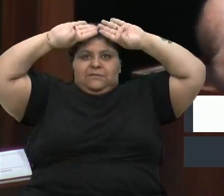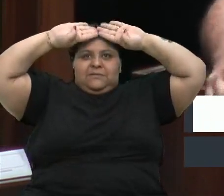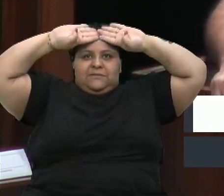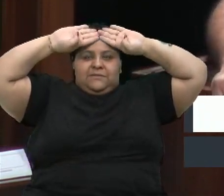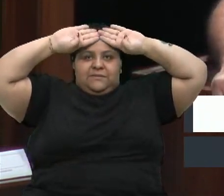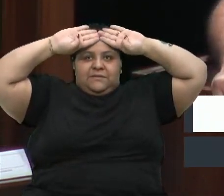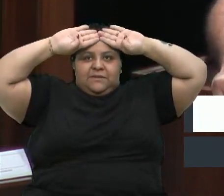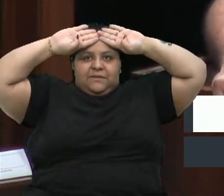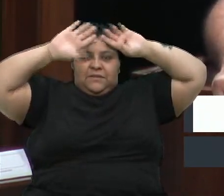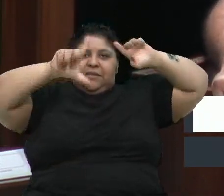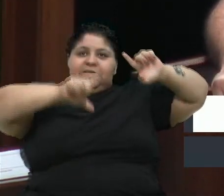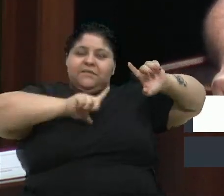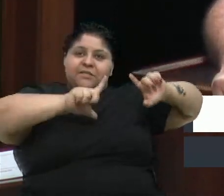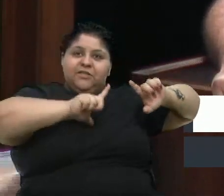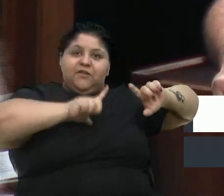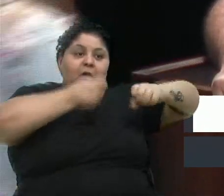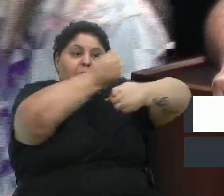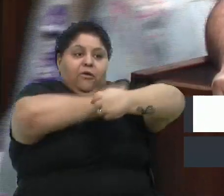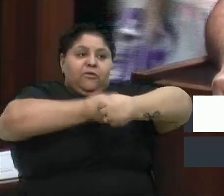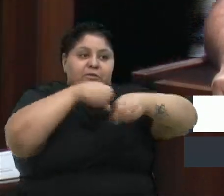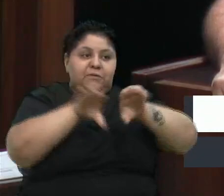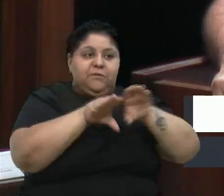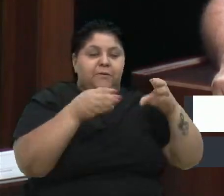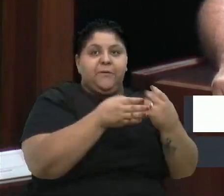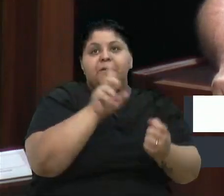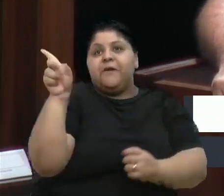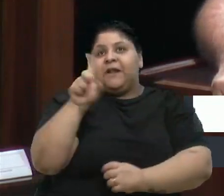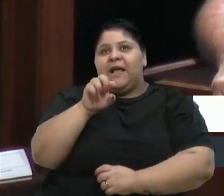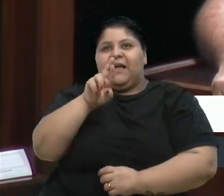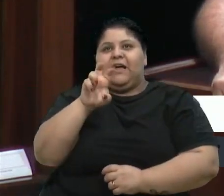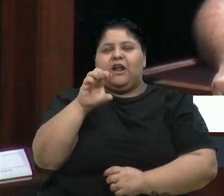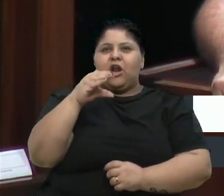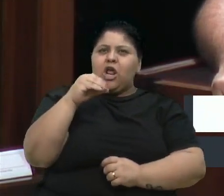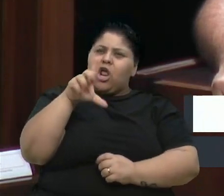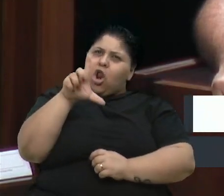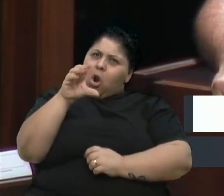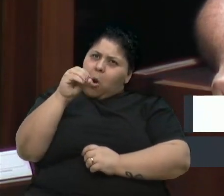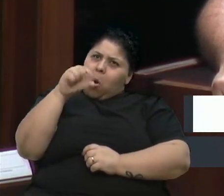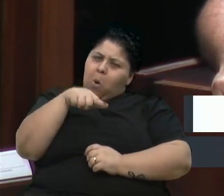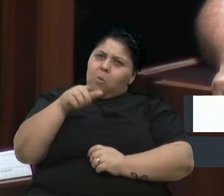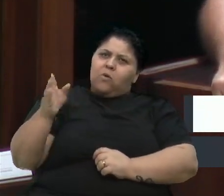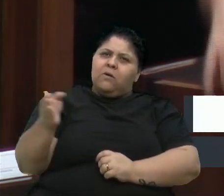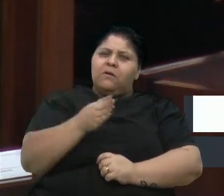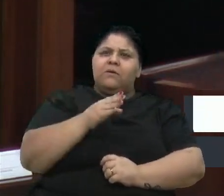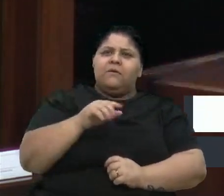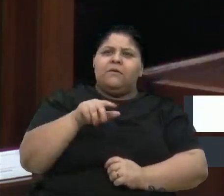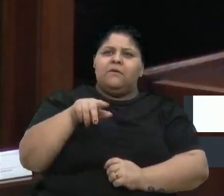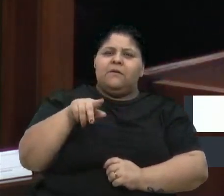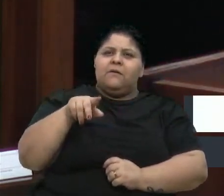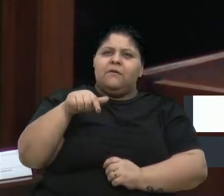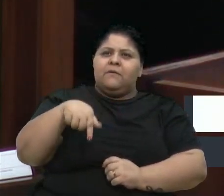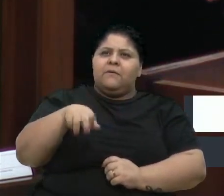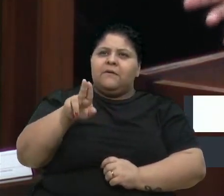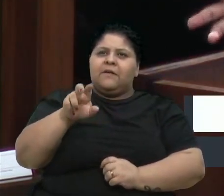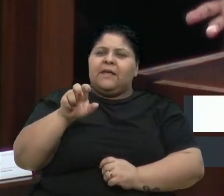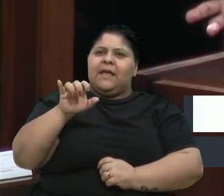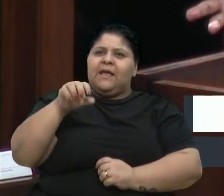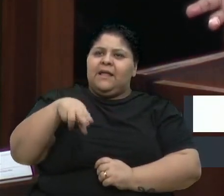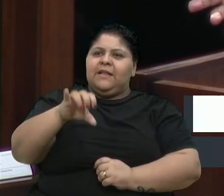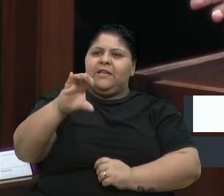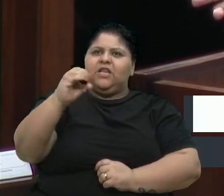né? Lá no Reolon, eu sei que no cânion tinha, acho que no cânion tinha um projeto lá, enfim,